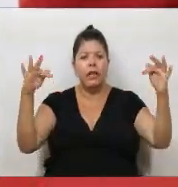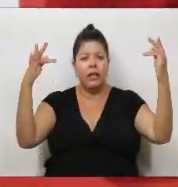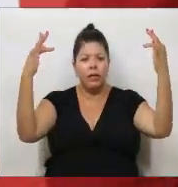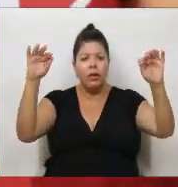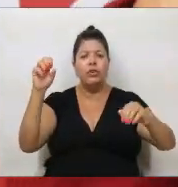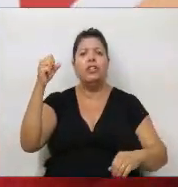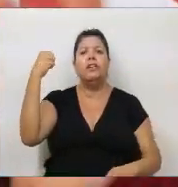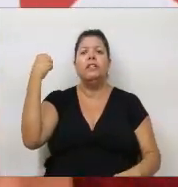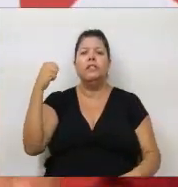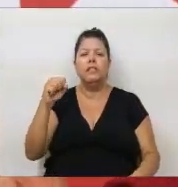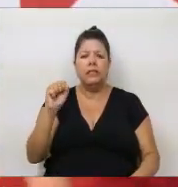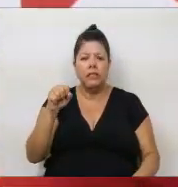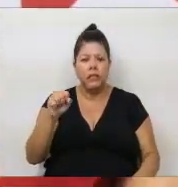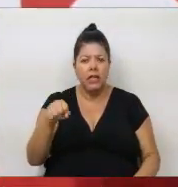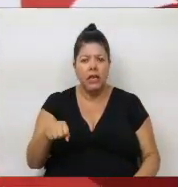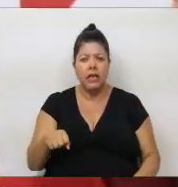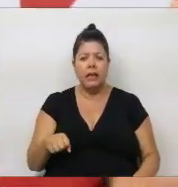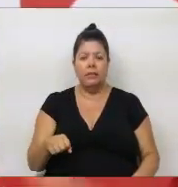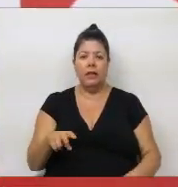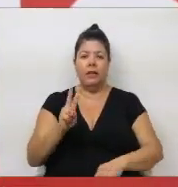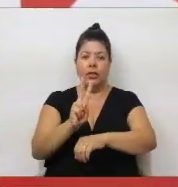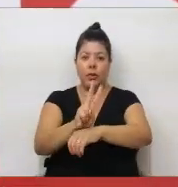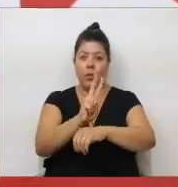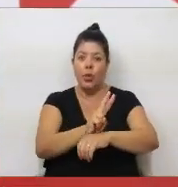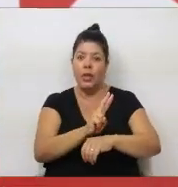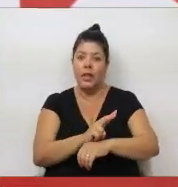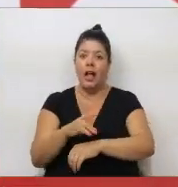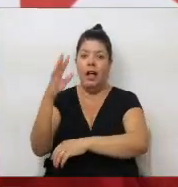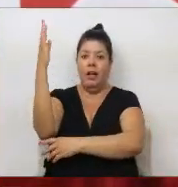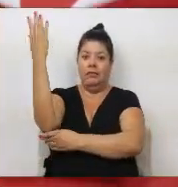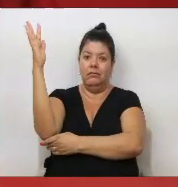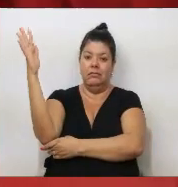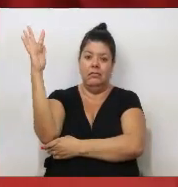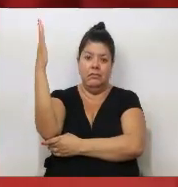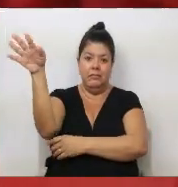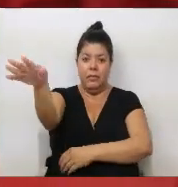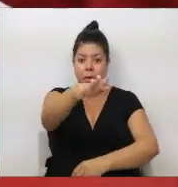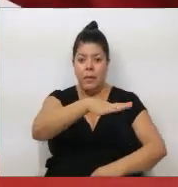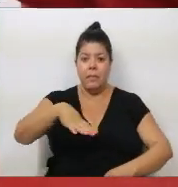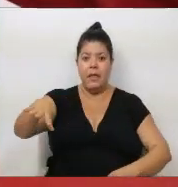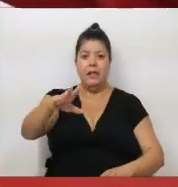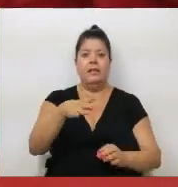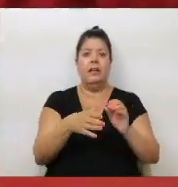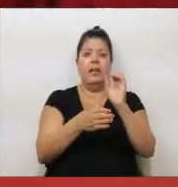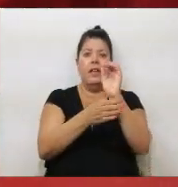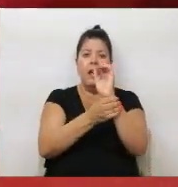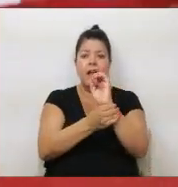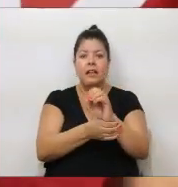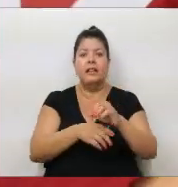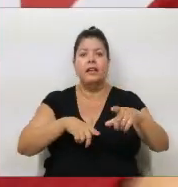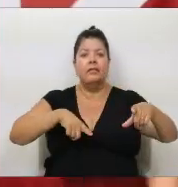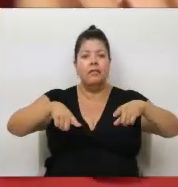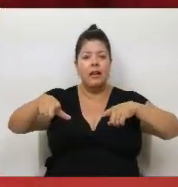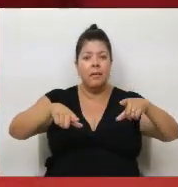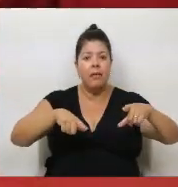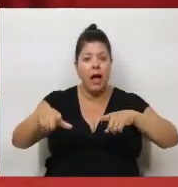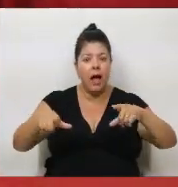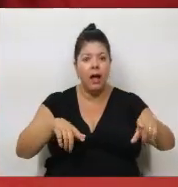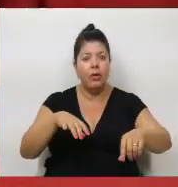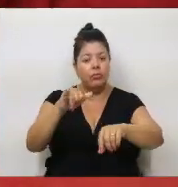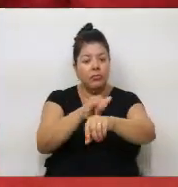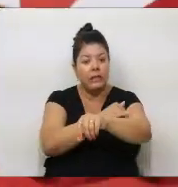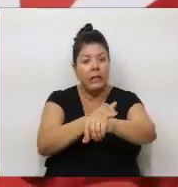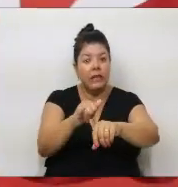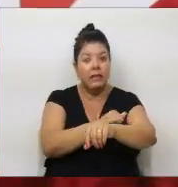pode não poluindo, e pode garantir emprego com 3 pontos estratégicos de